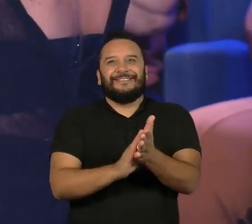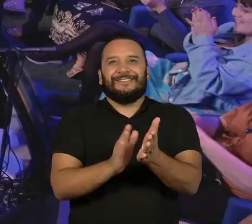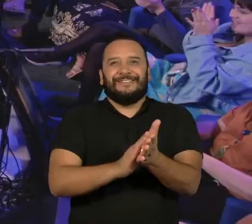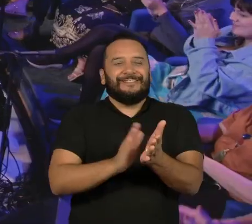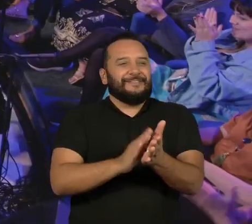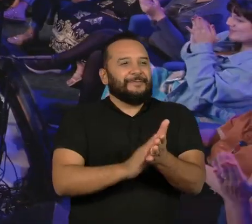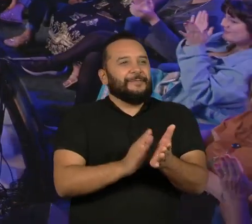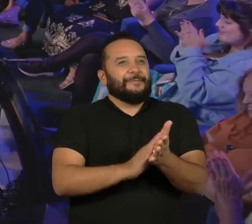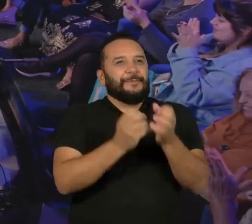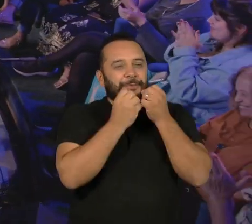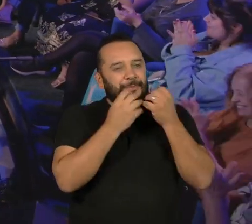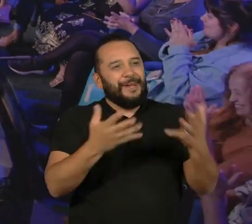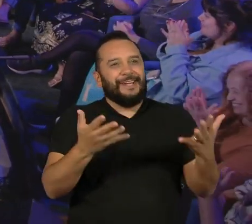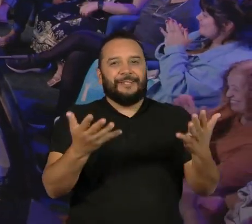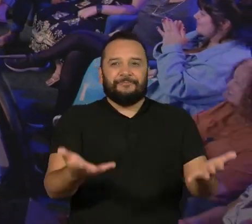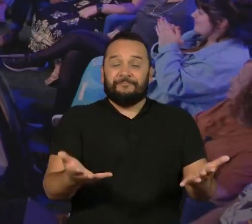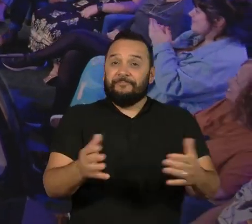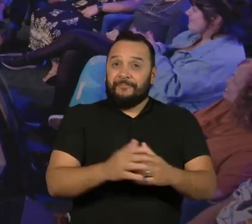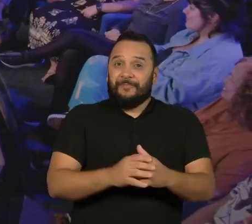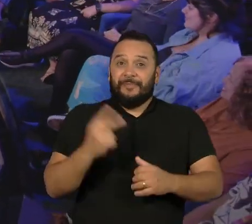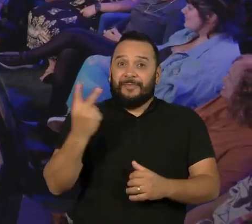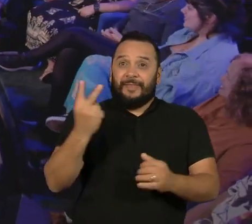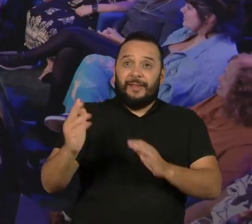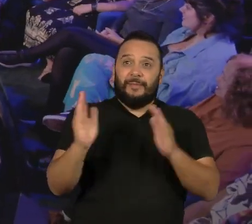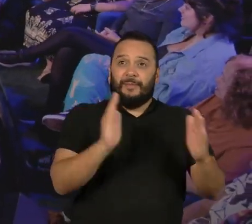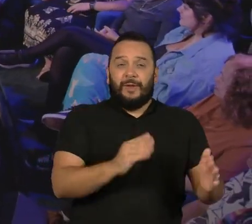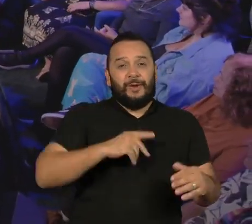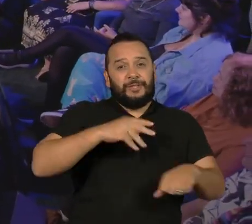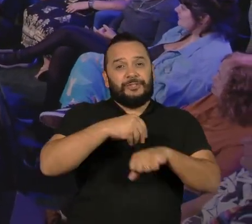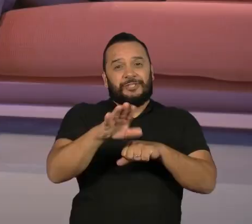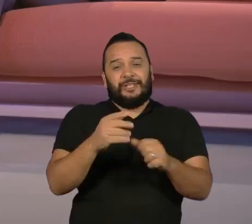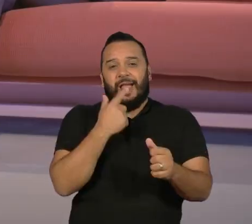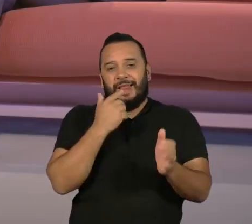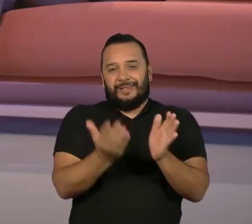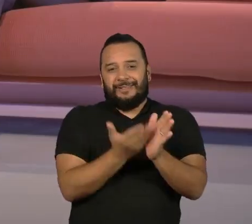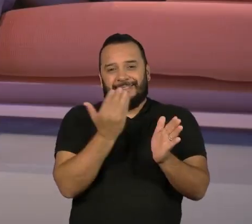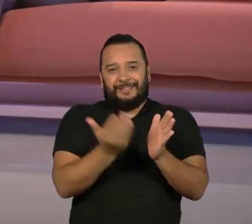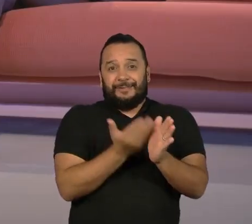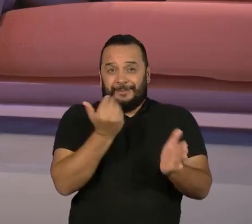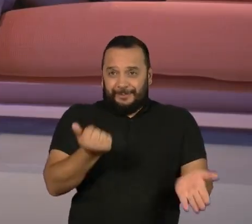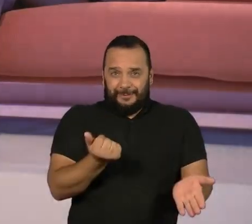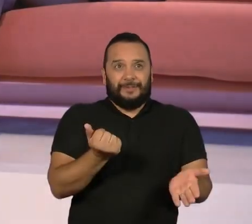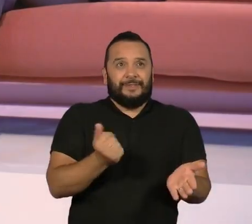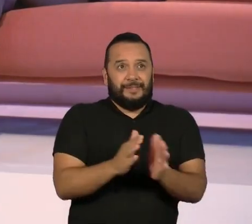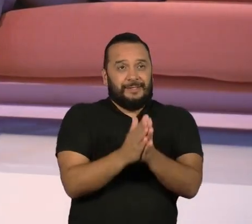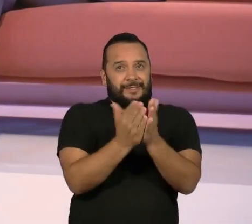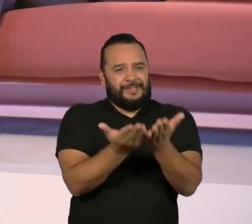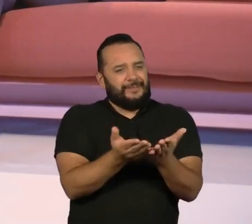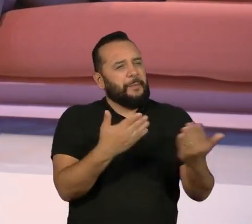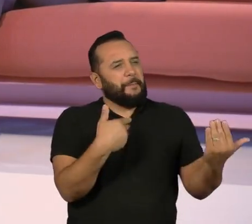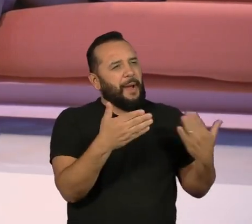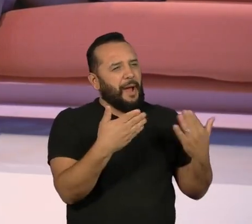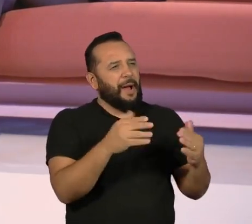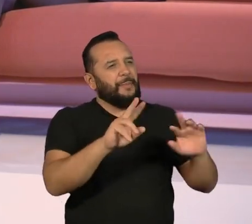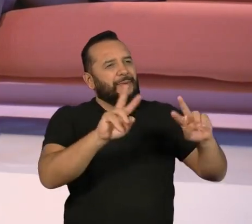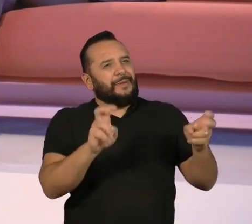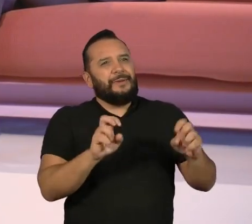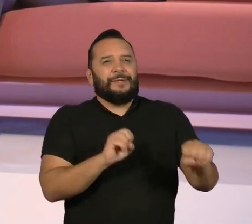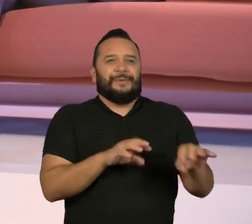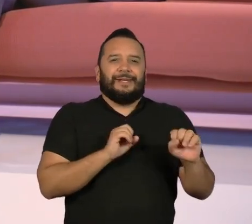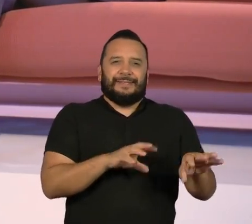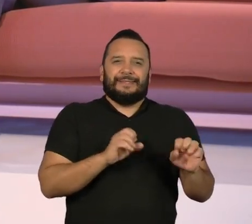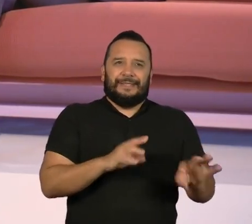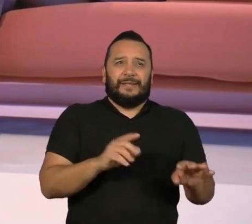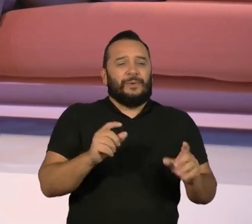Muito bem. E todo segundo bloco a gente dá uma dica de livro, já que a gente está num papo aqui educacional,